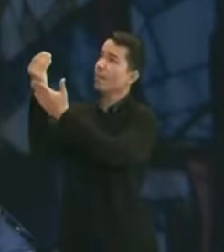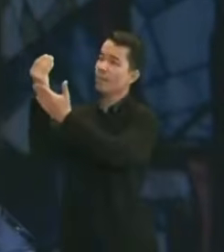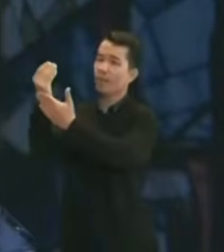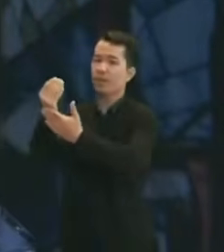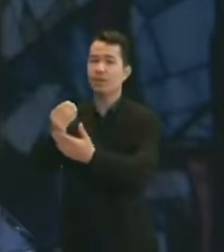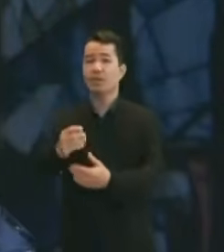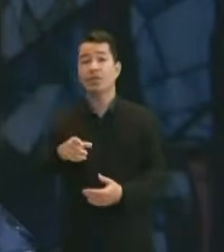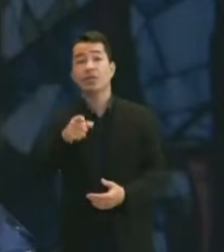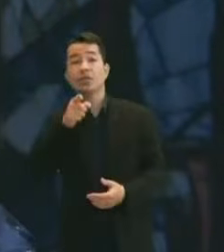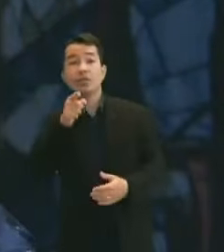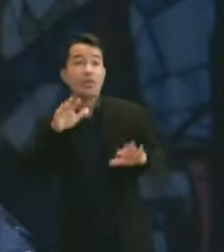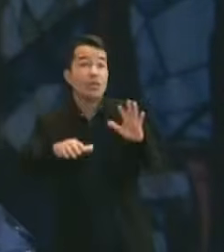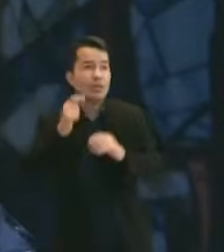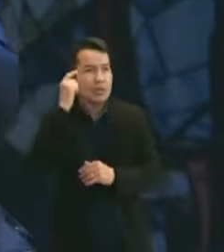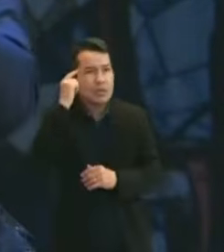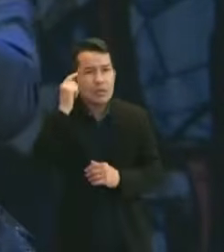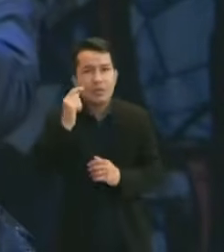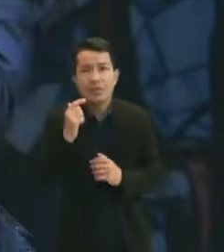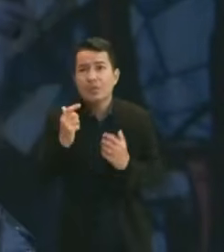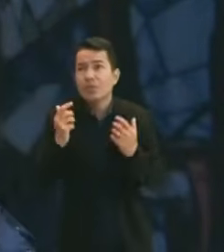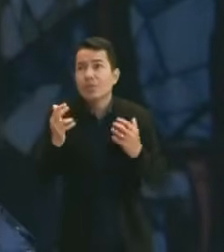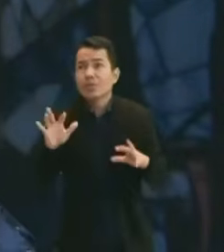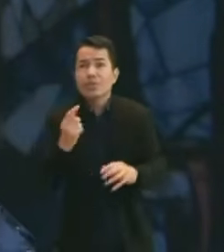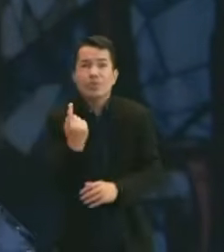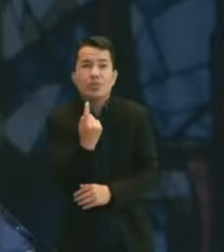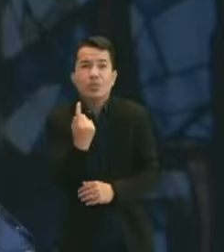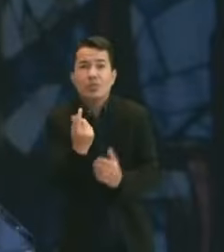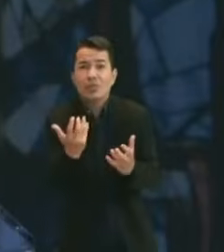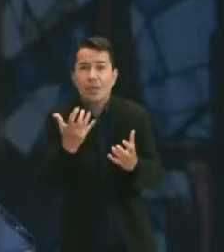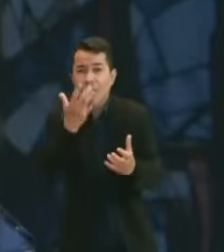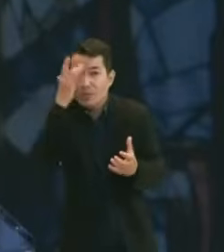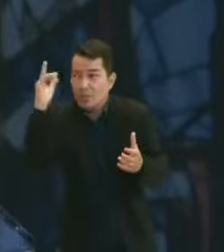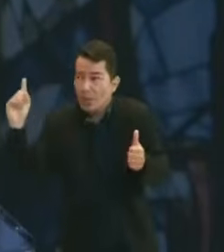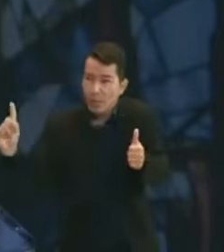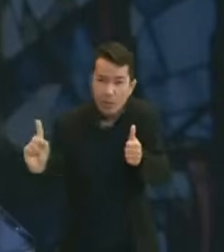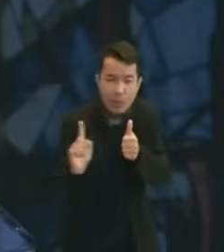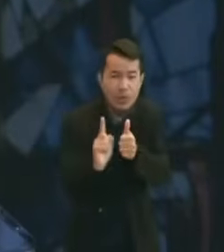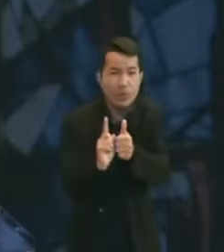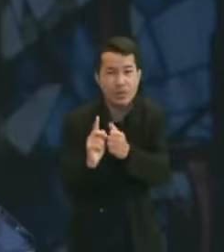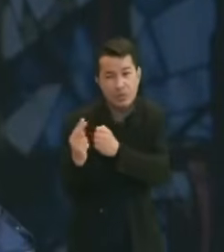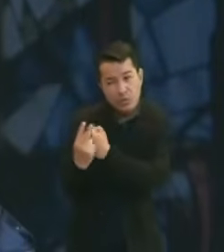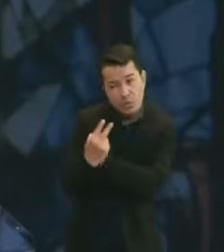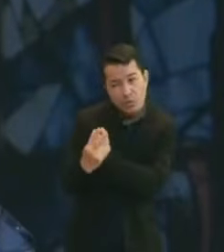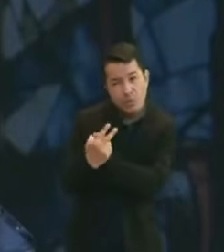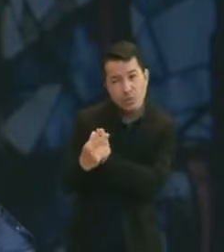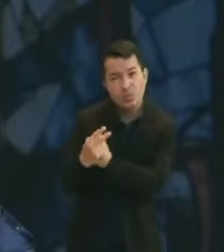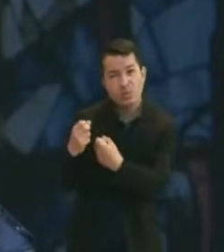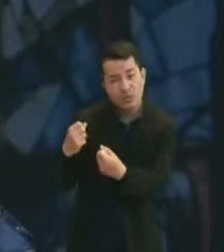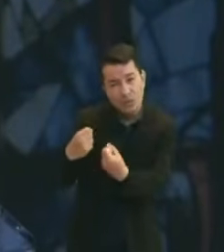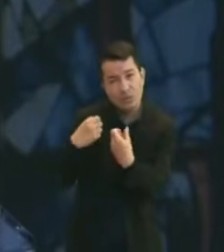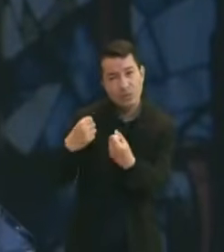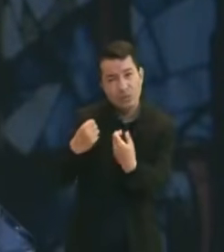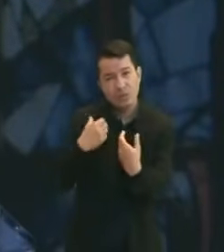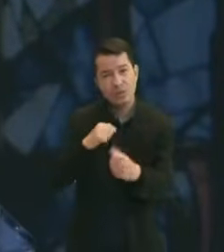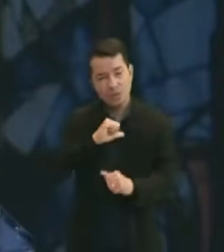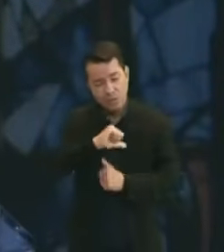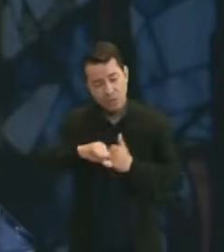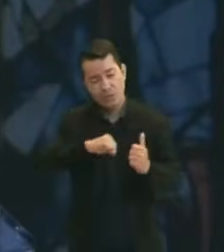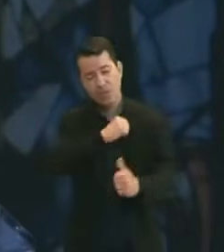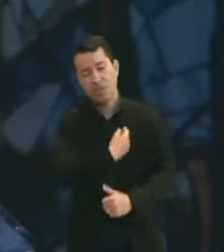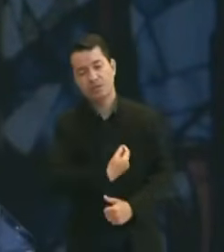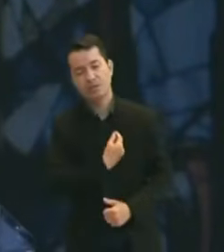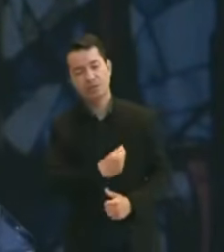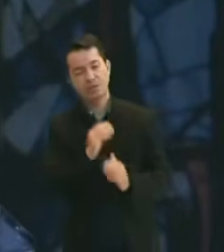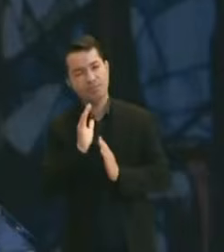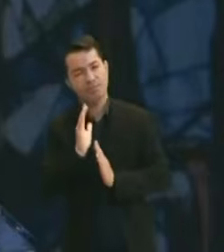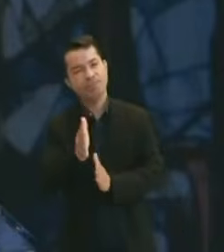pessoas nessa jornada para me ajudar a entender, a ressignificar a vida do jeito que deve ser vivida na Tua presença. E eu quero te dizer que